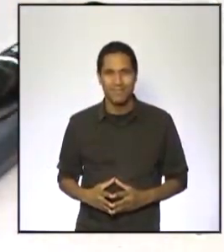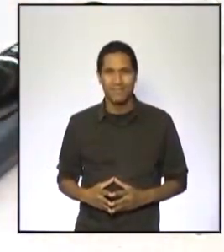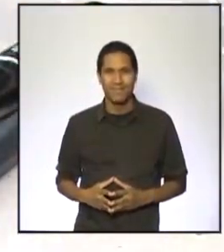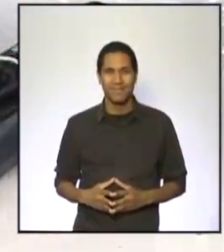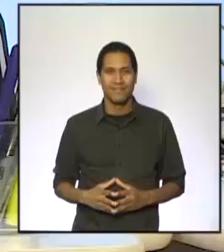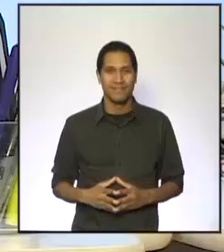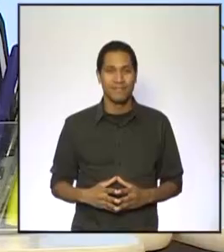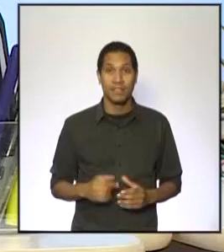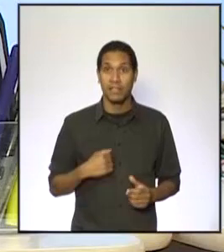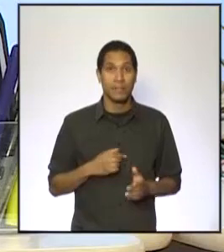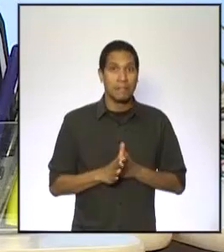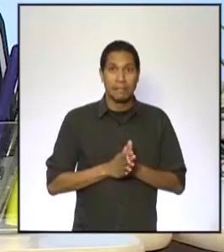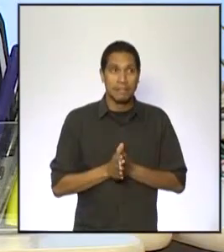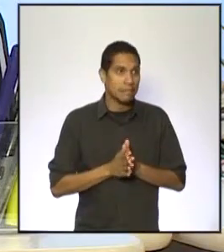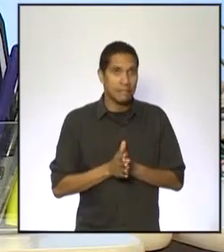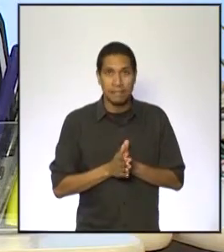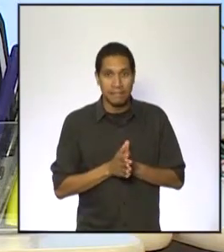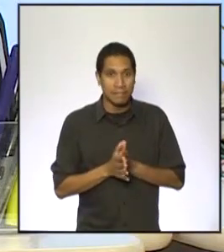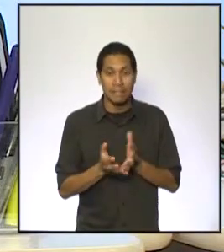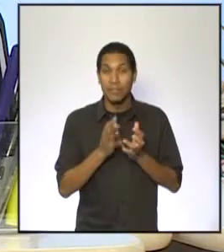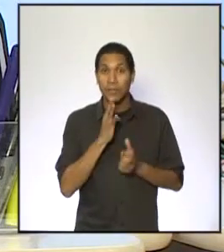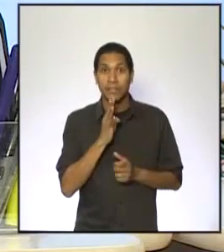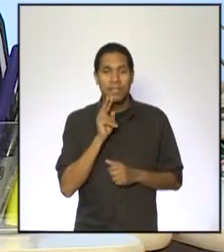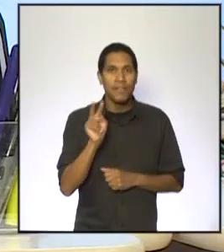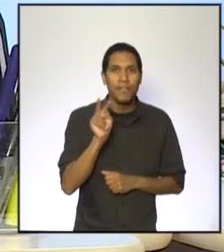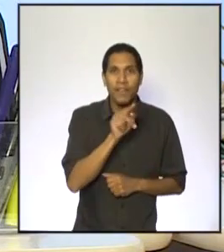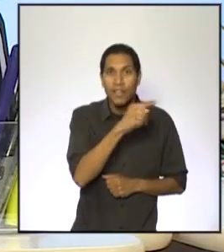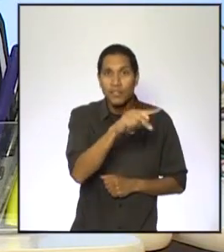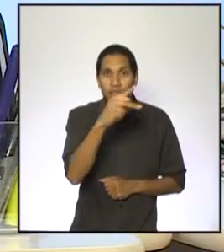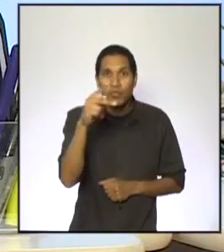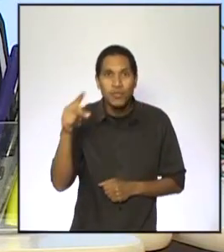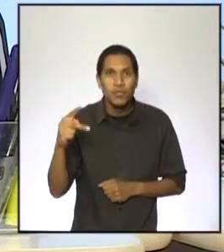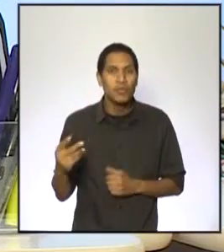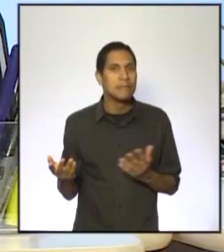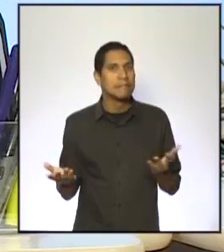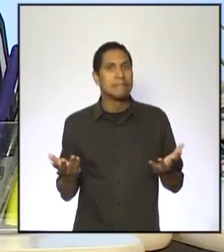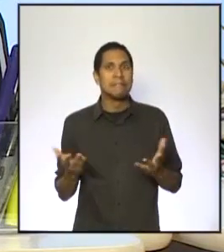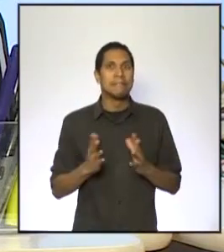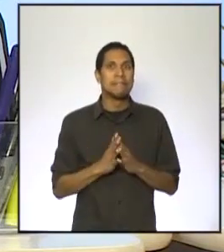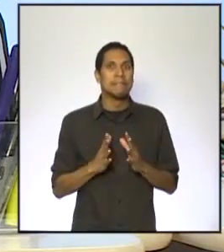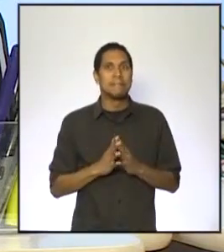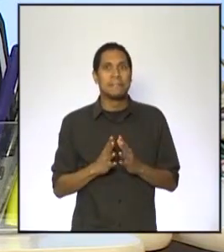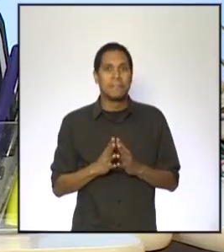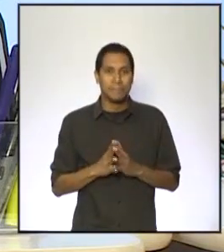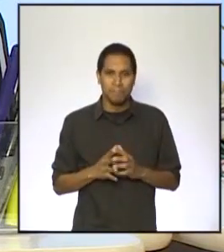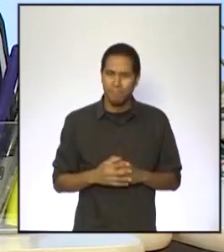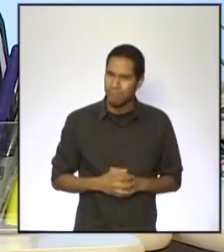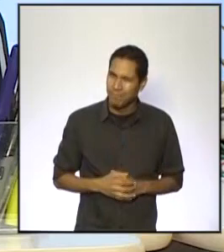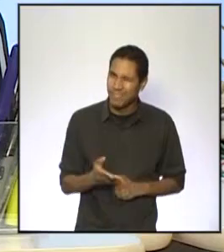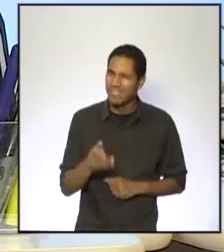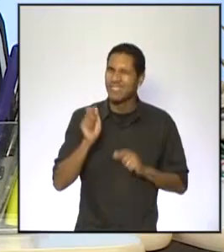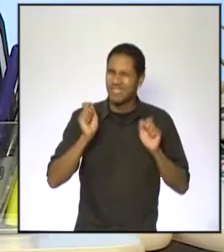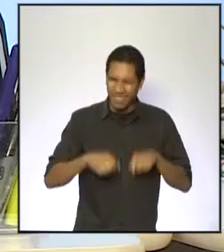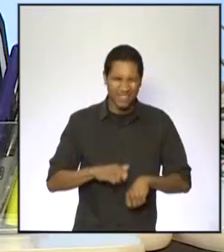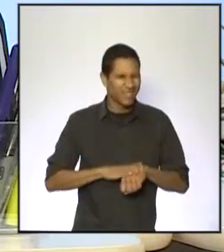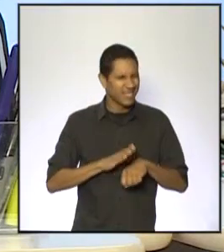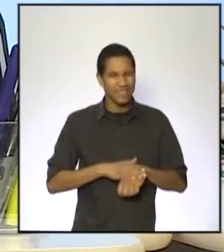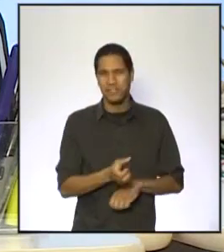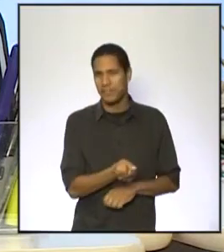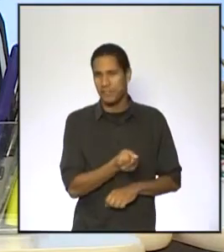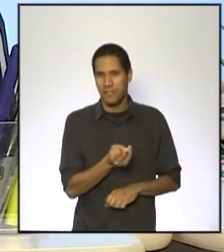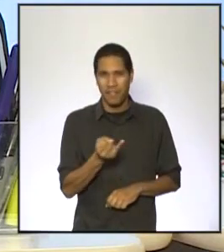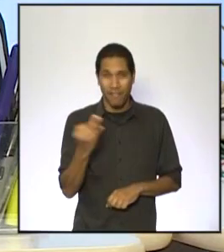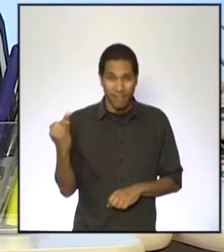Eu estou ansiosa aqui, querendo conhecer a mão de vocês. E dá para fazer muitas outras